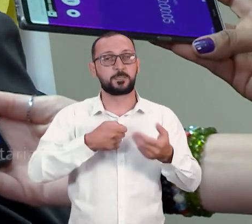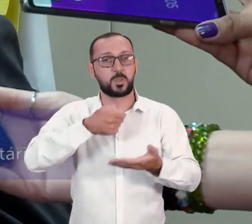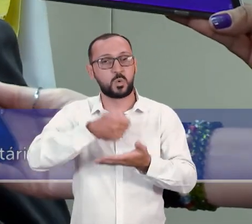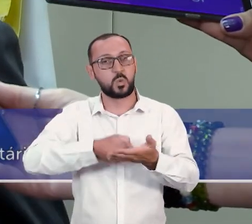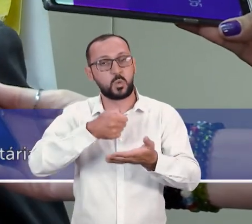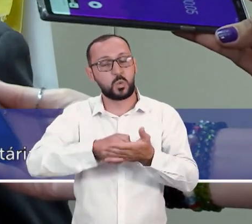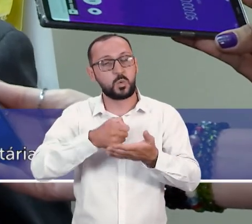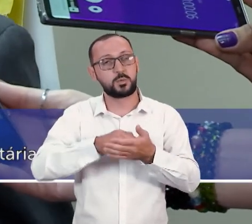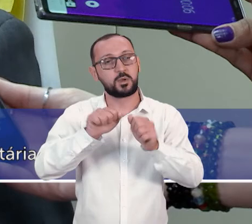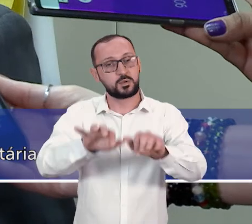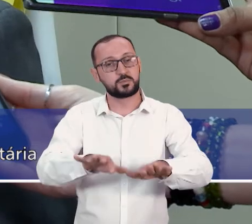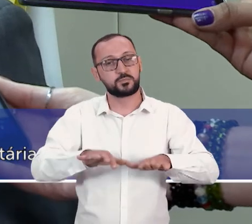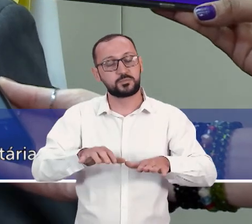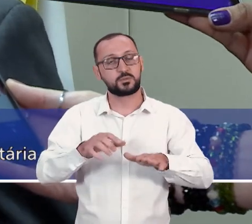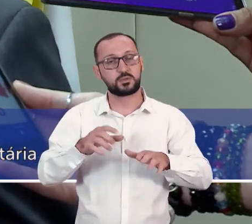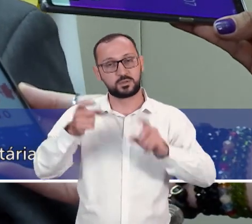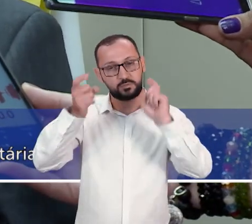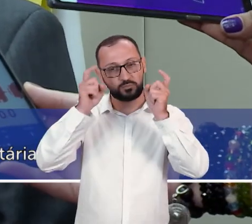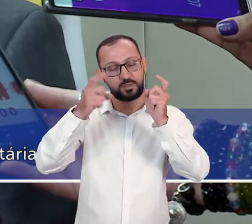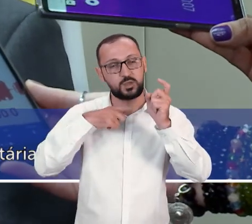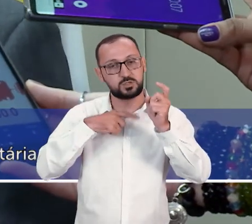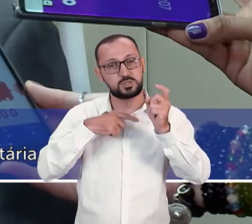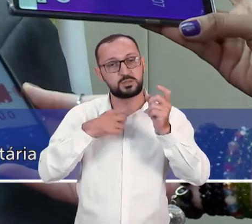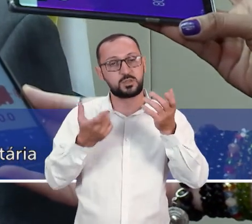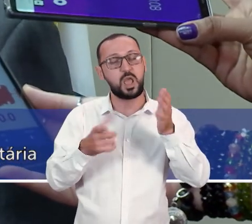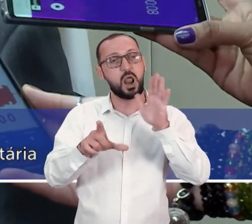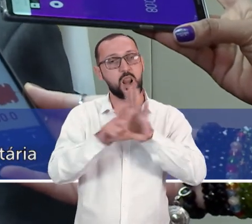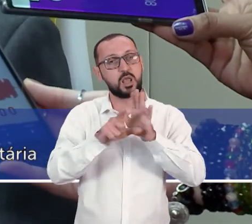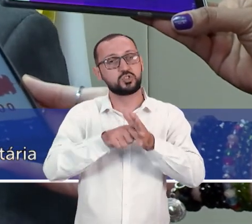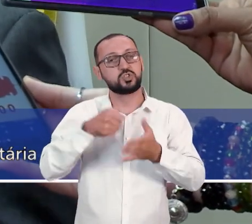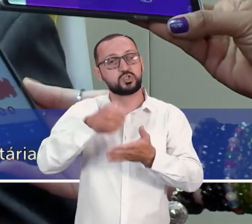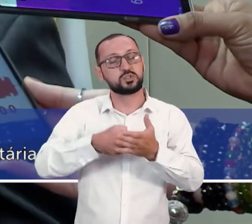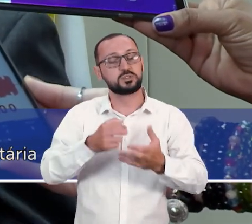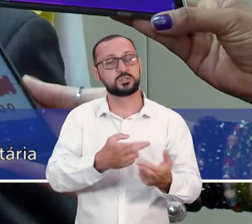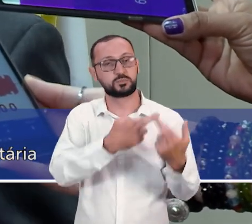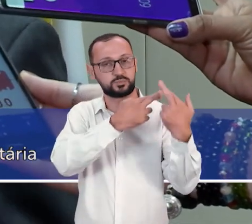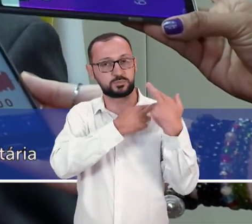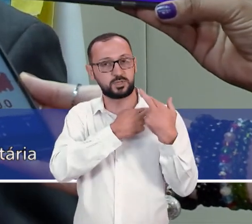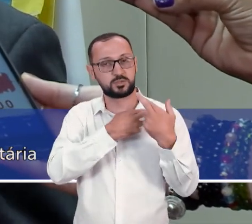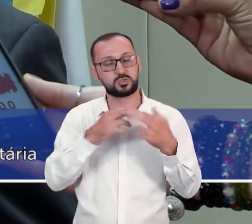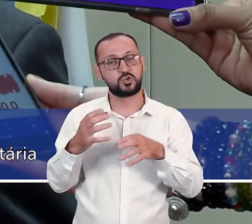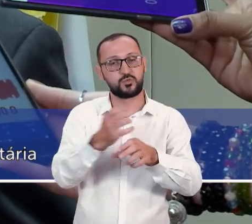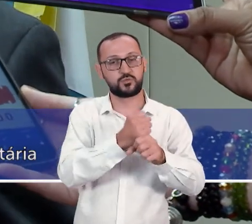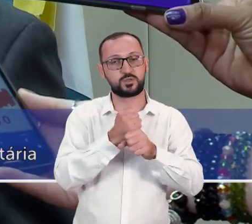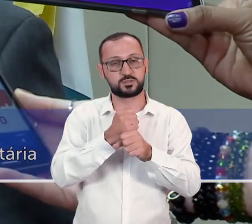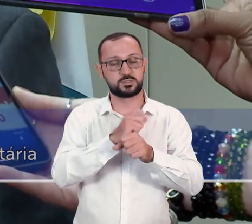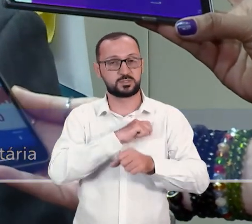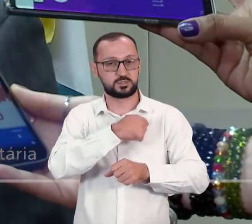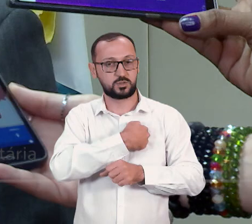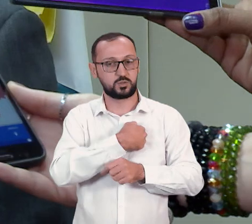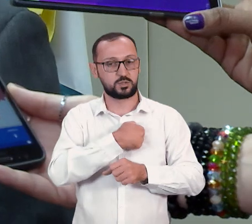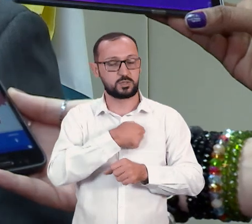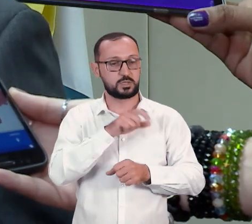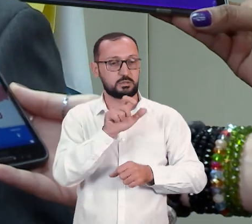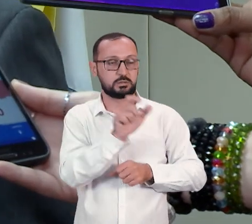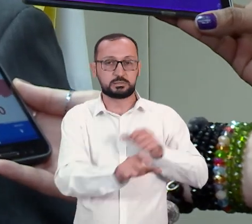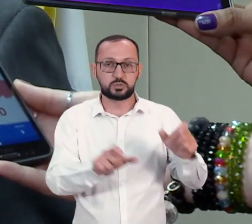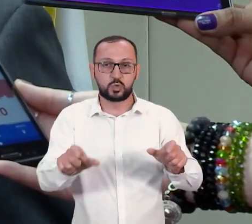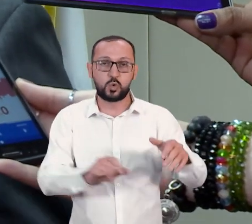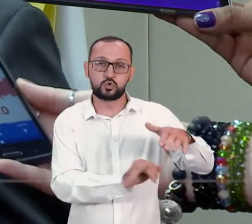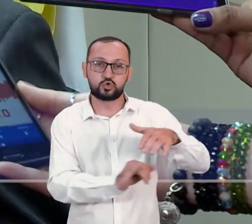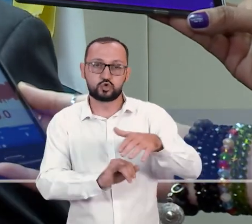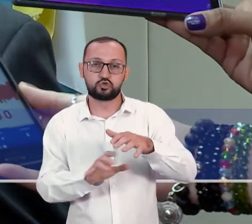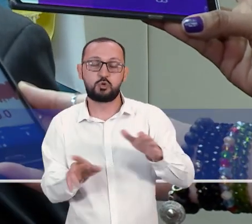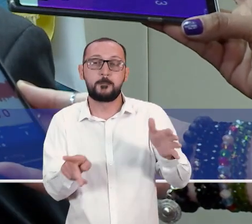fiscal, cumpre em audiência pública aquilo que é determinado na Lei de Responsabilidade Fiscal, todos os poderes e os órgãos que são